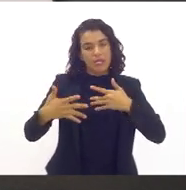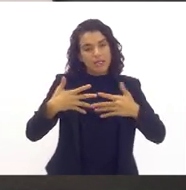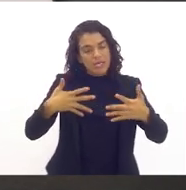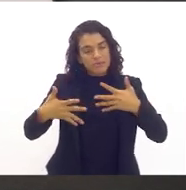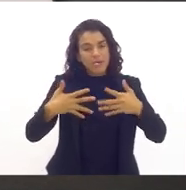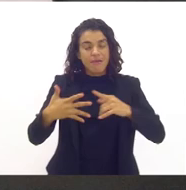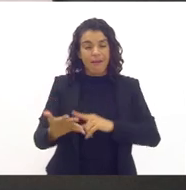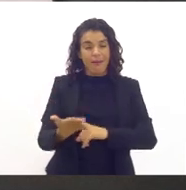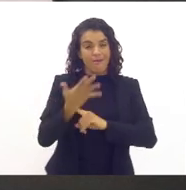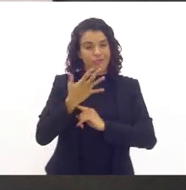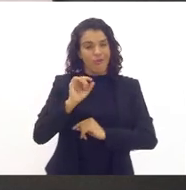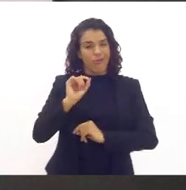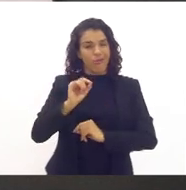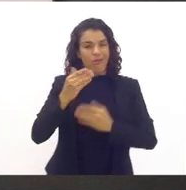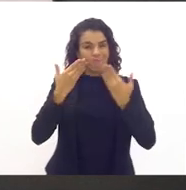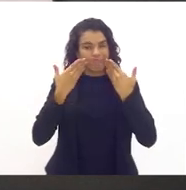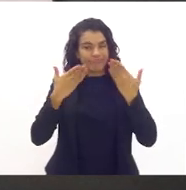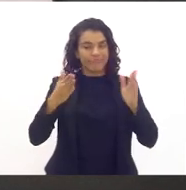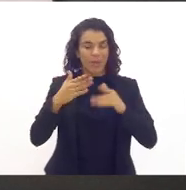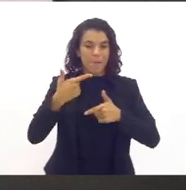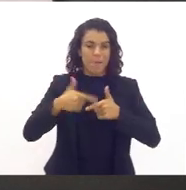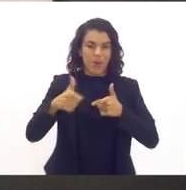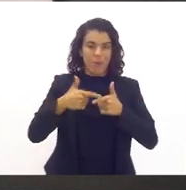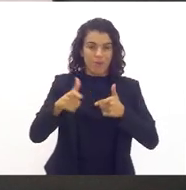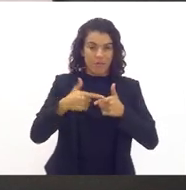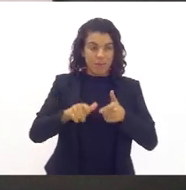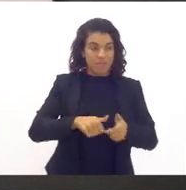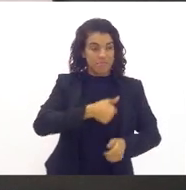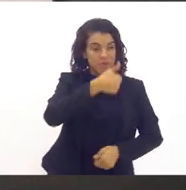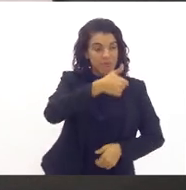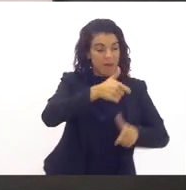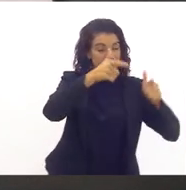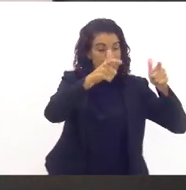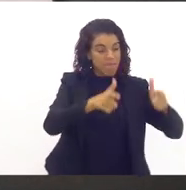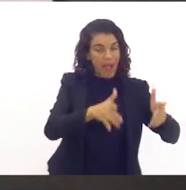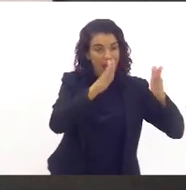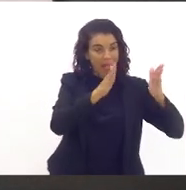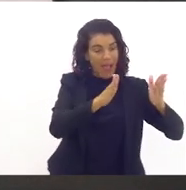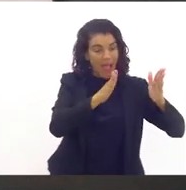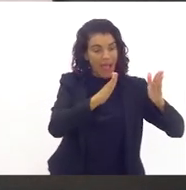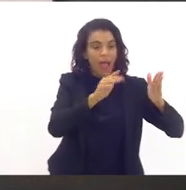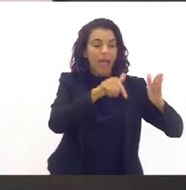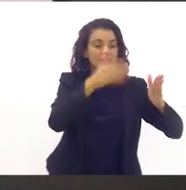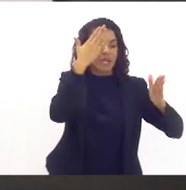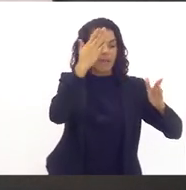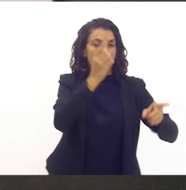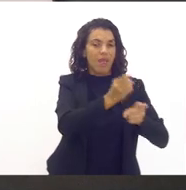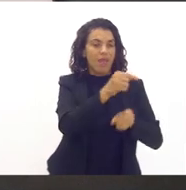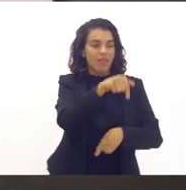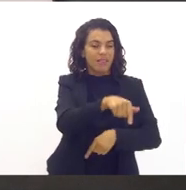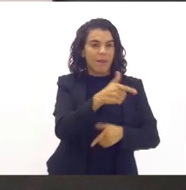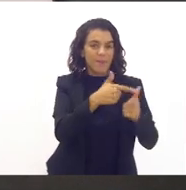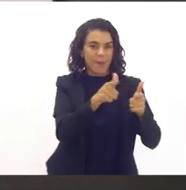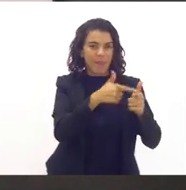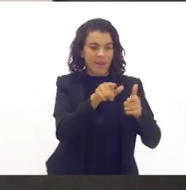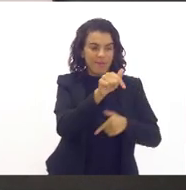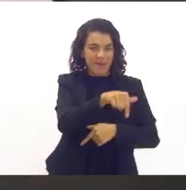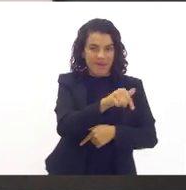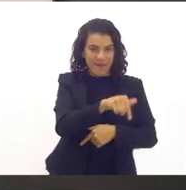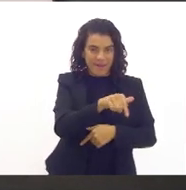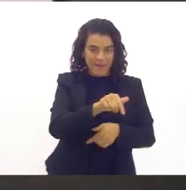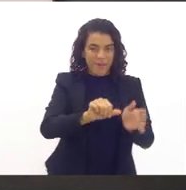mostrar o problema, porque primeira etapa para resolver um problema é você reconhecer que ele existe. Quando a pessoa não reconhece que existe um